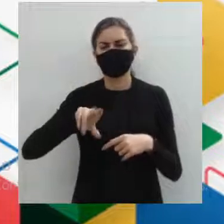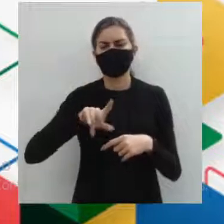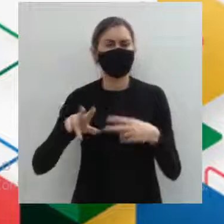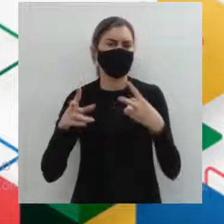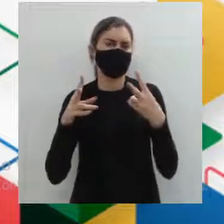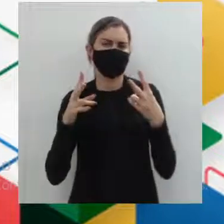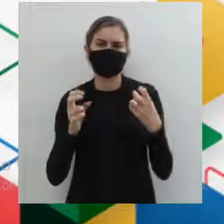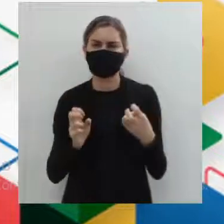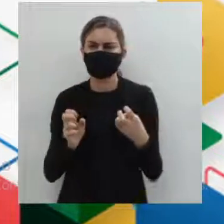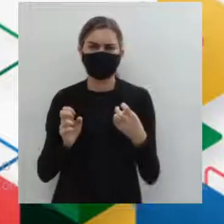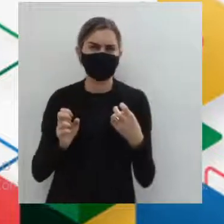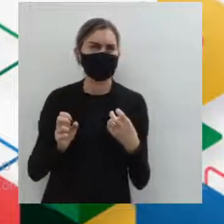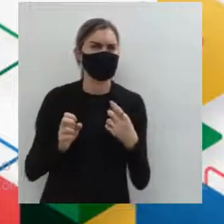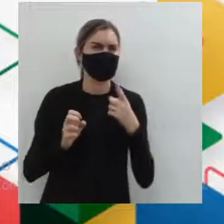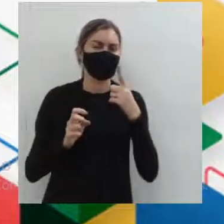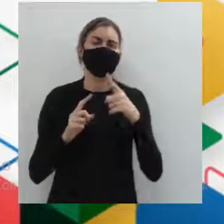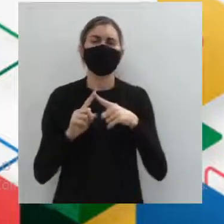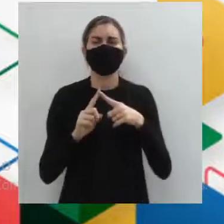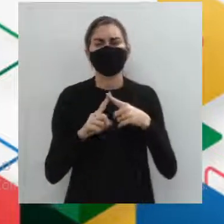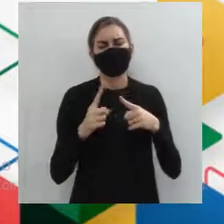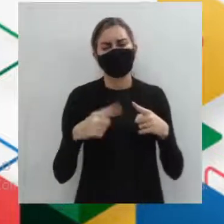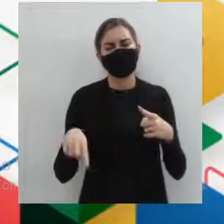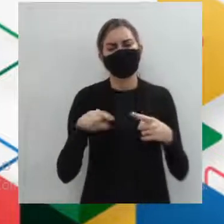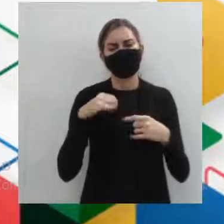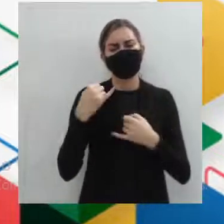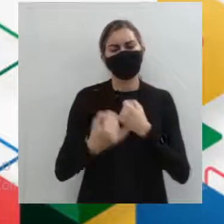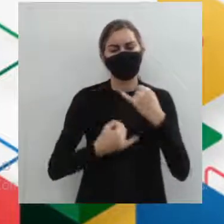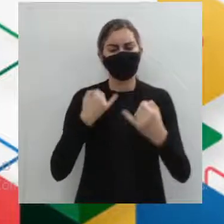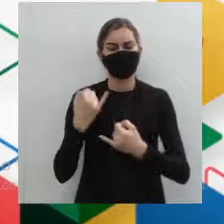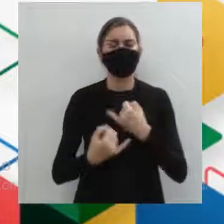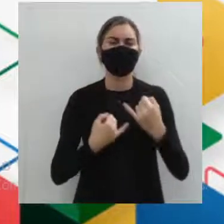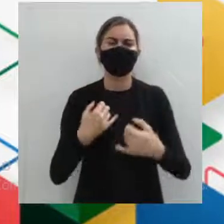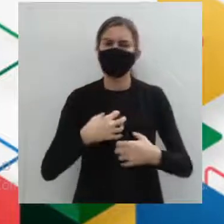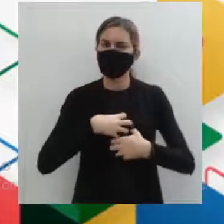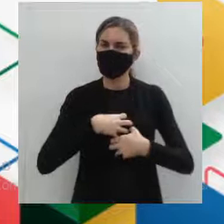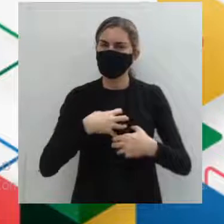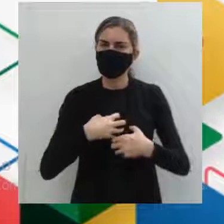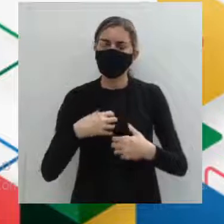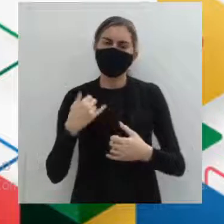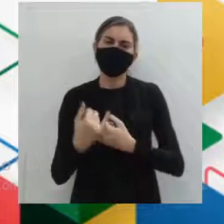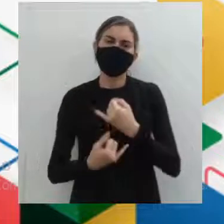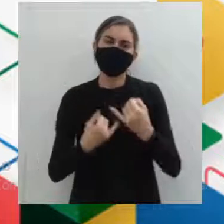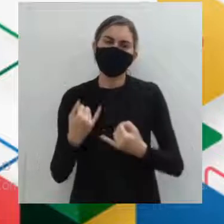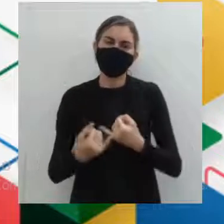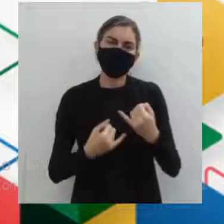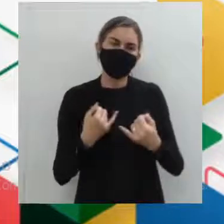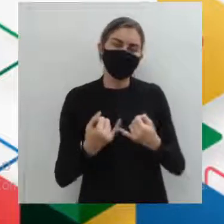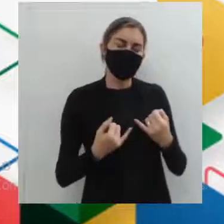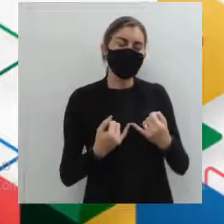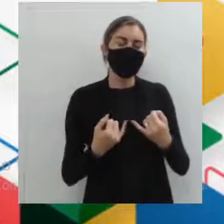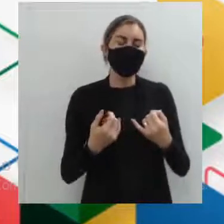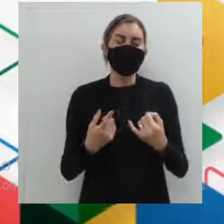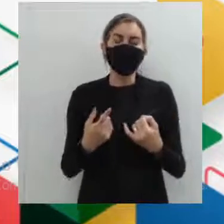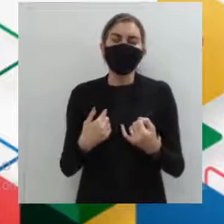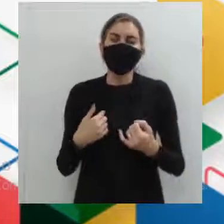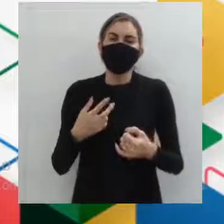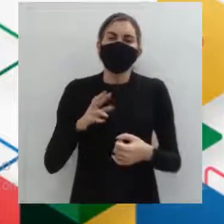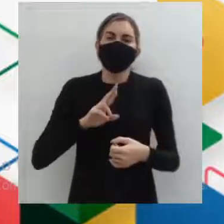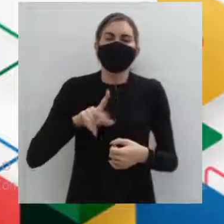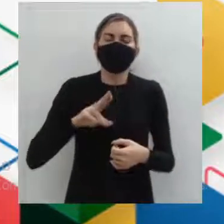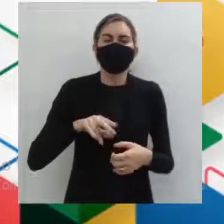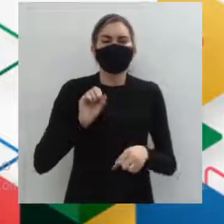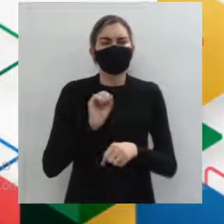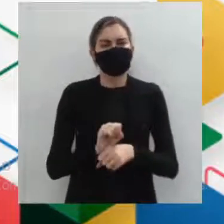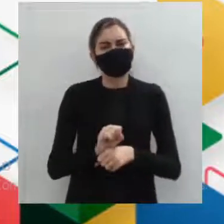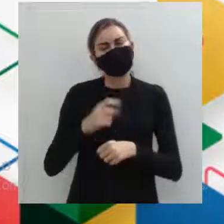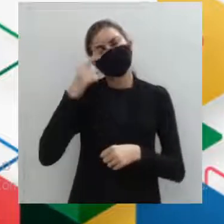isso, gente, porque a gente está brincando e o jogo ele dá essa sensação de brincadeira. Então a gente não para pensar assim,